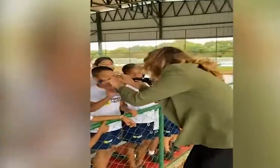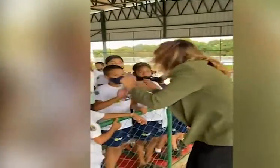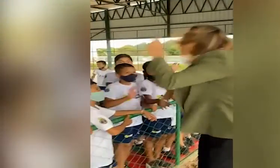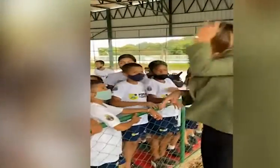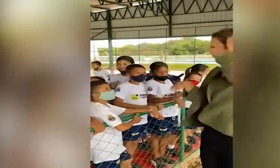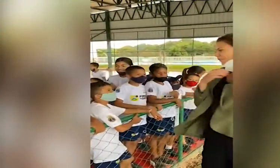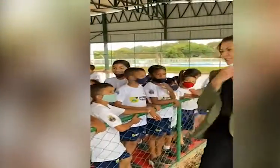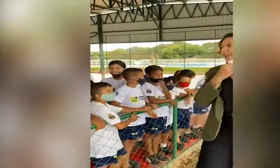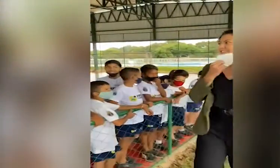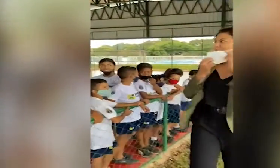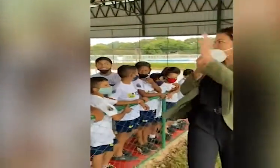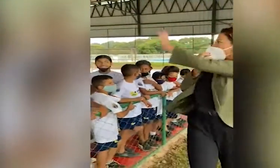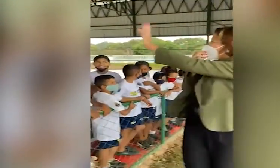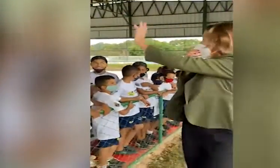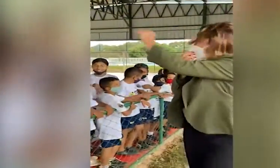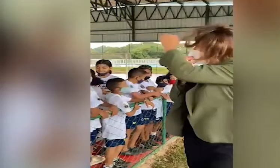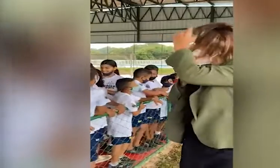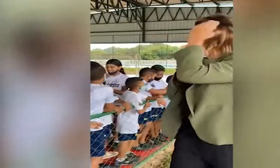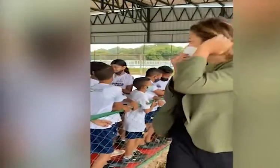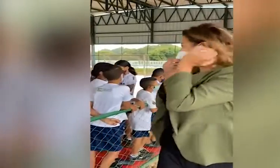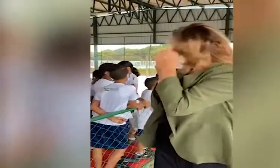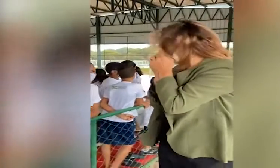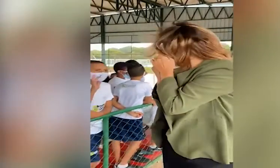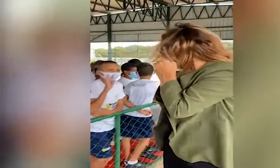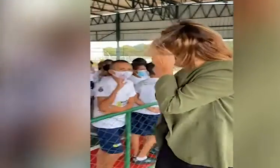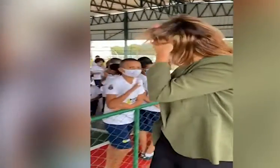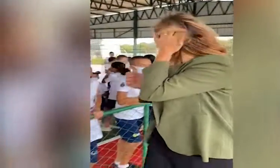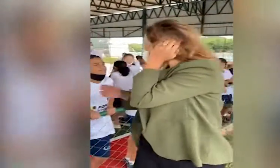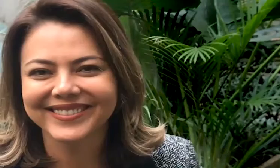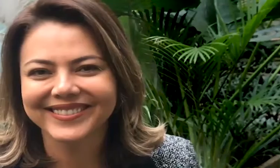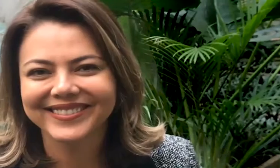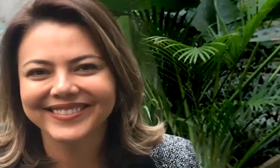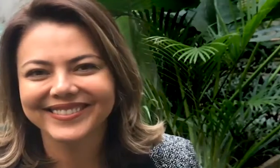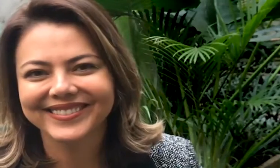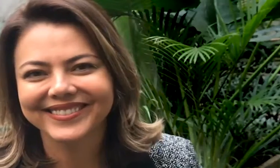Navais? Isso é pra vocês, viu? Isso é pra vocês!